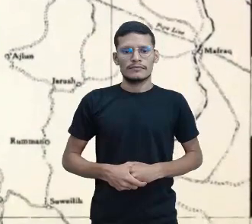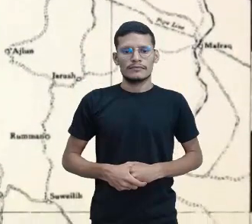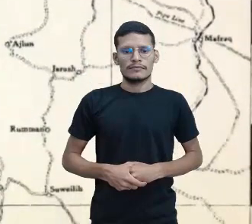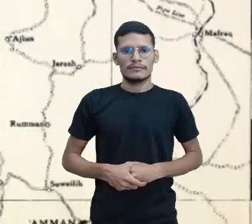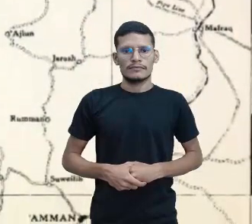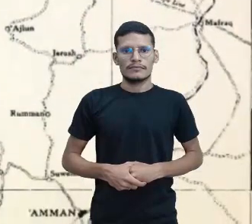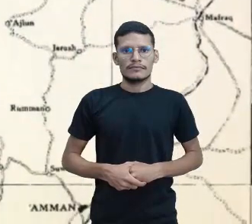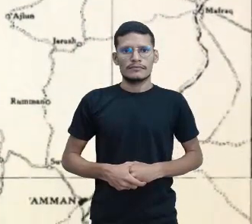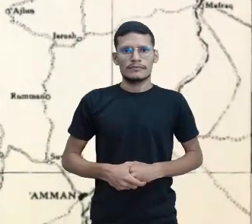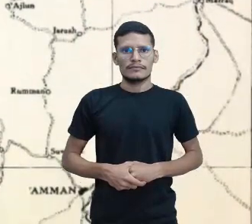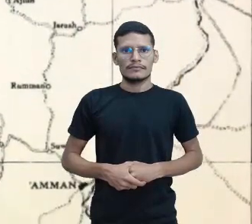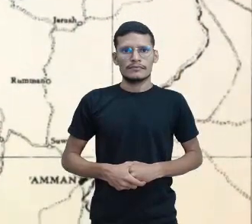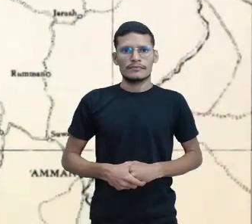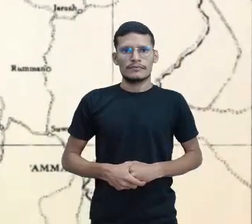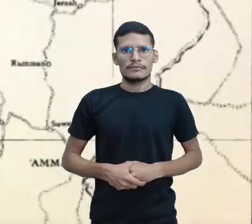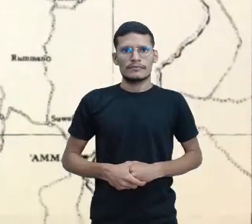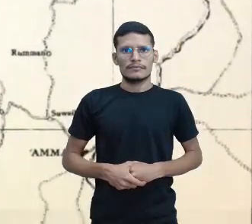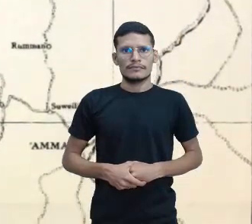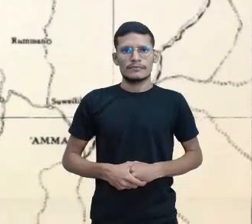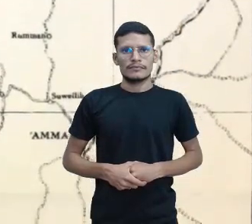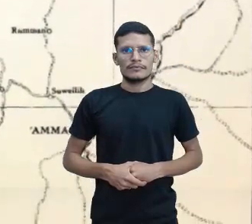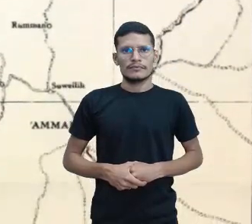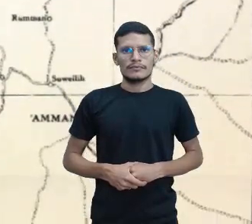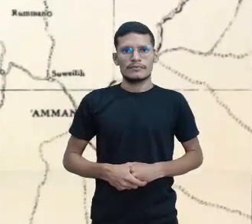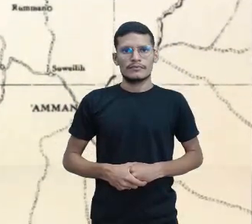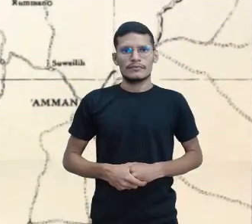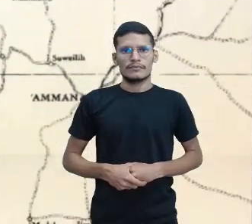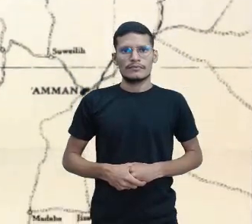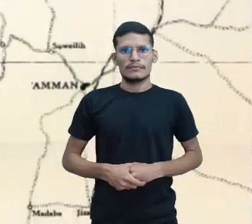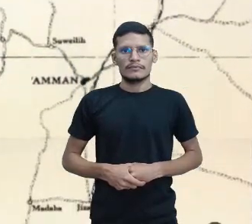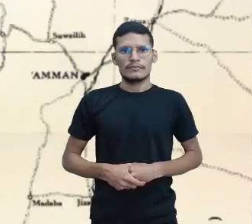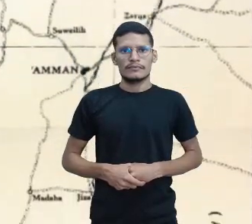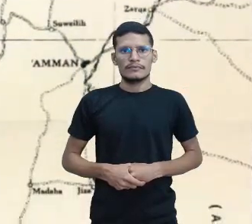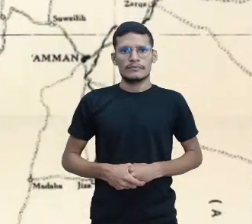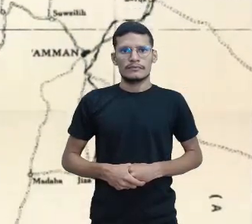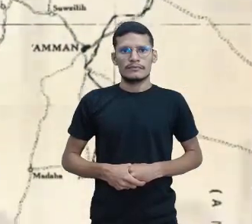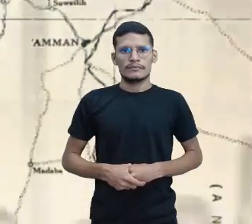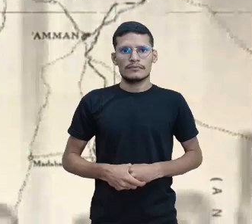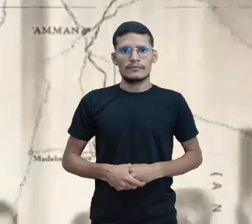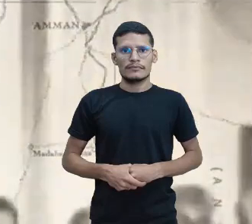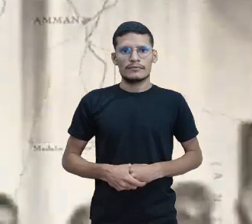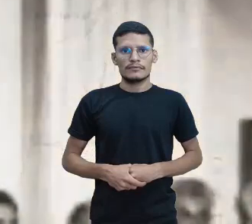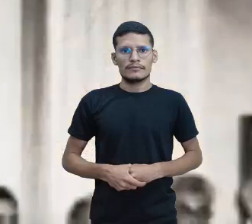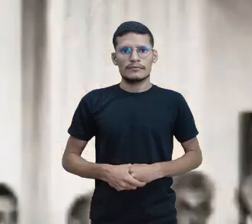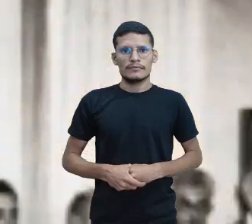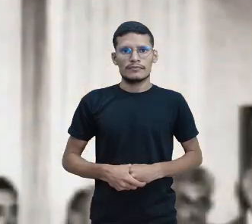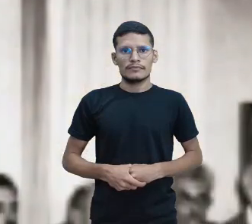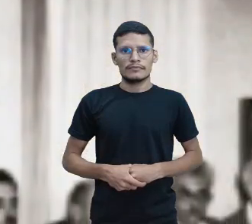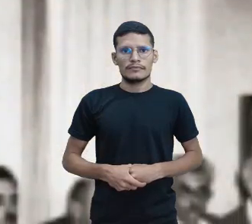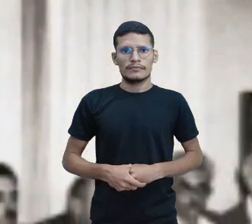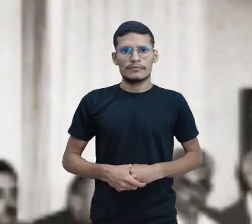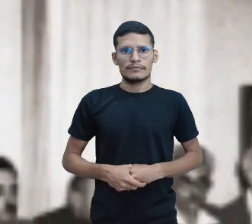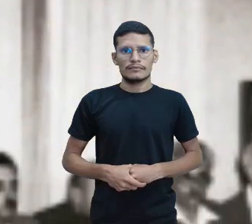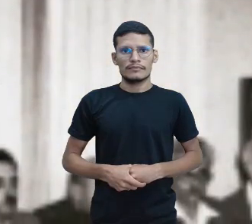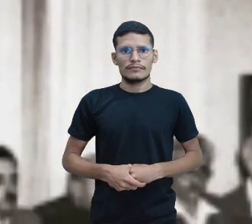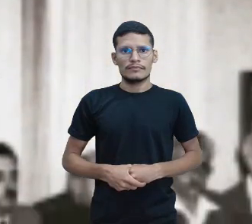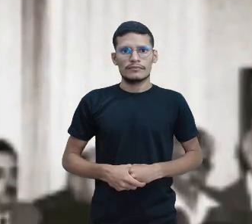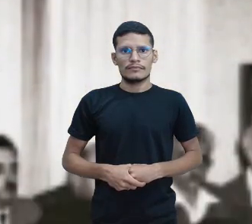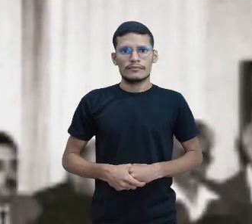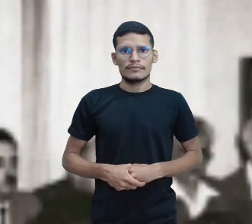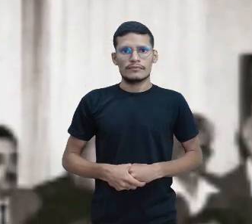Ela previa a criação de um Estado árabe e de um Estado judeu independentes. O Estado de Israel foi estabelecido